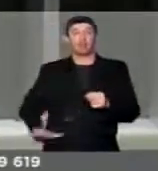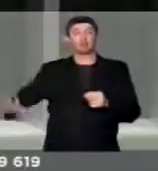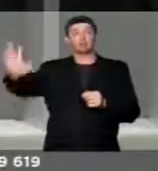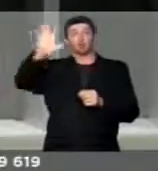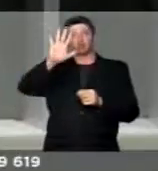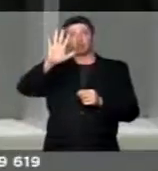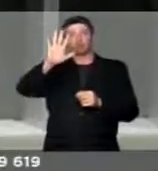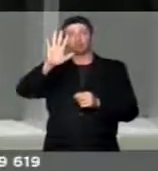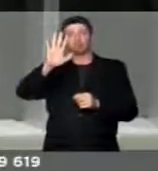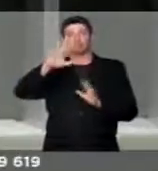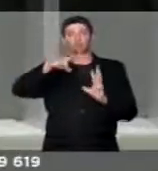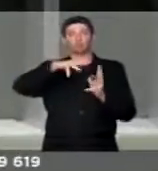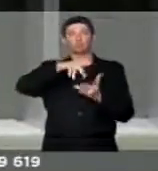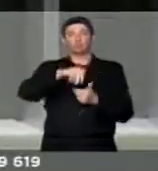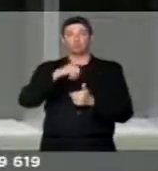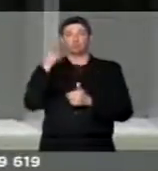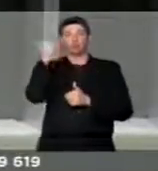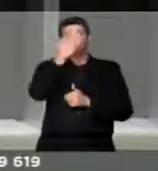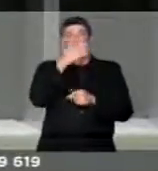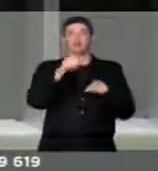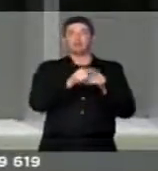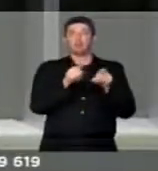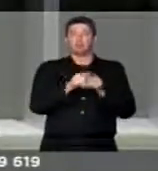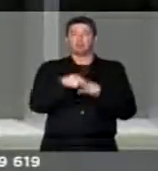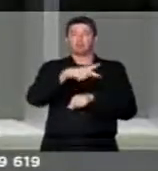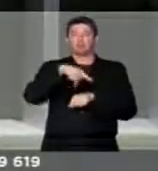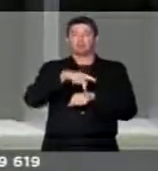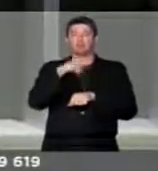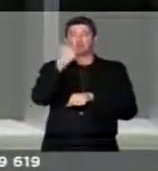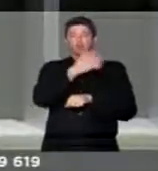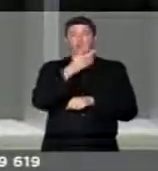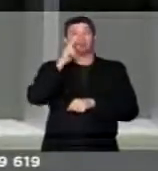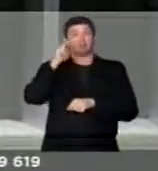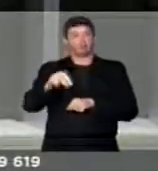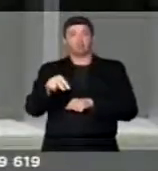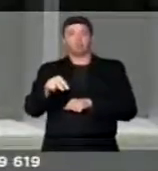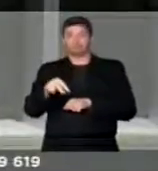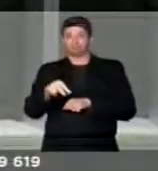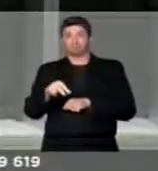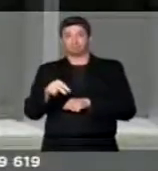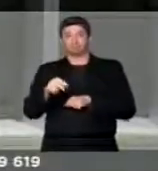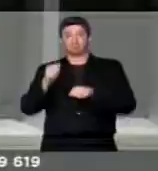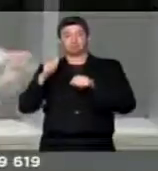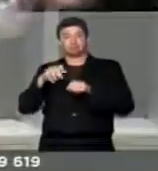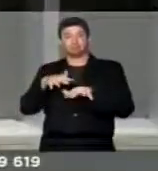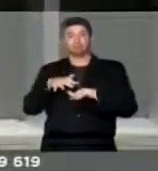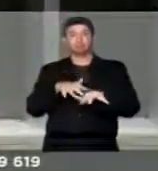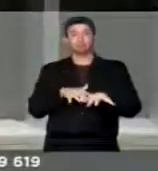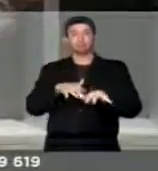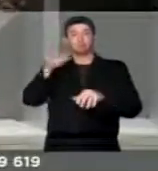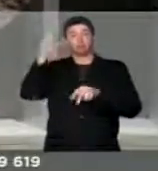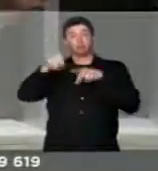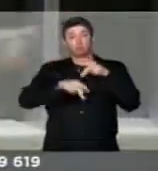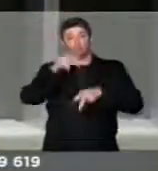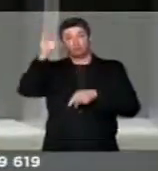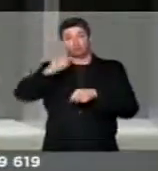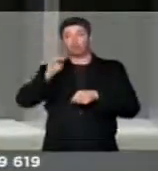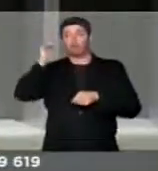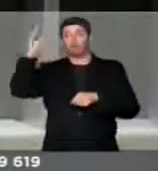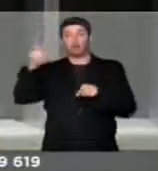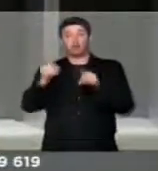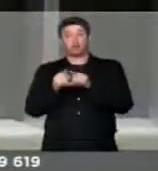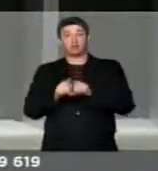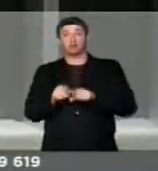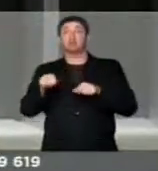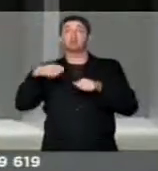inteiro, internacionalmente, também estamos vendo a mobilização dos brasileiros lá fora